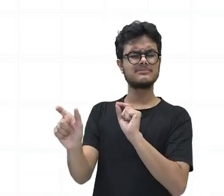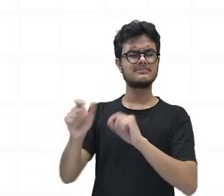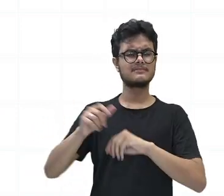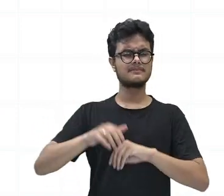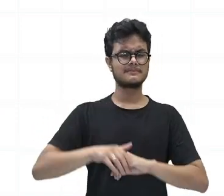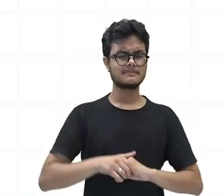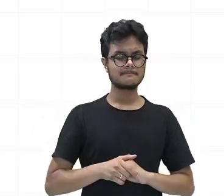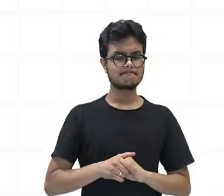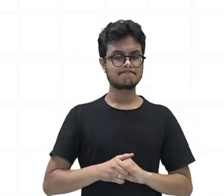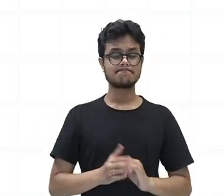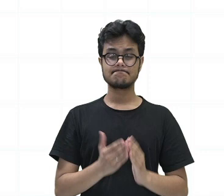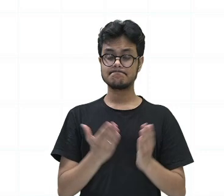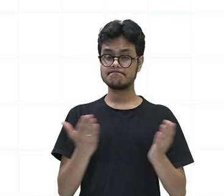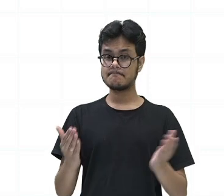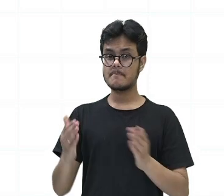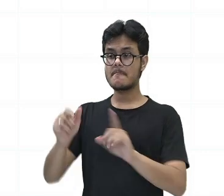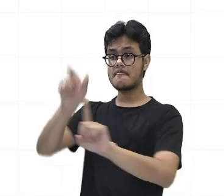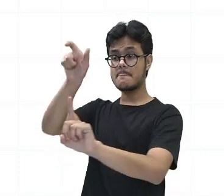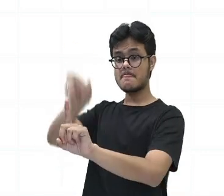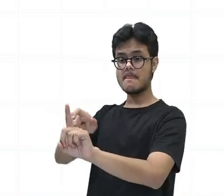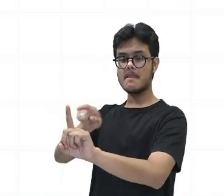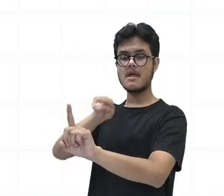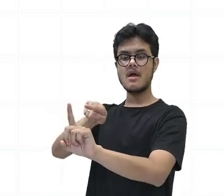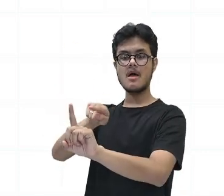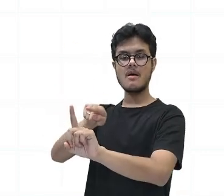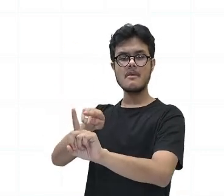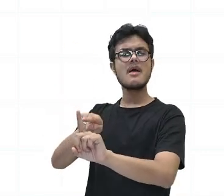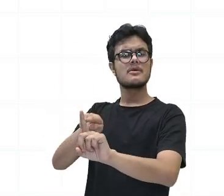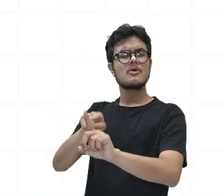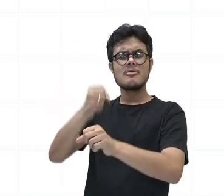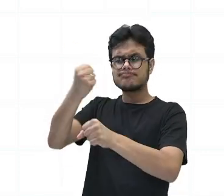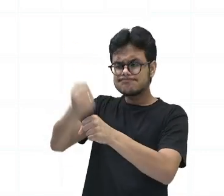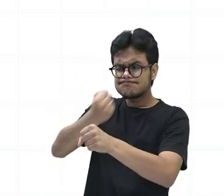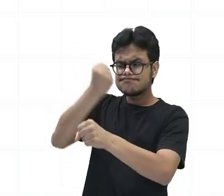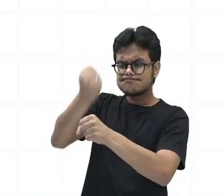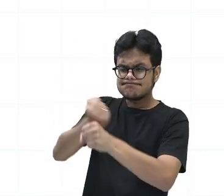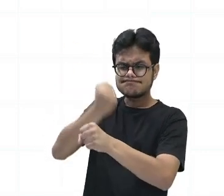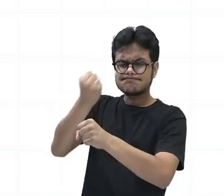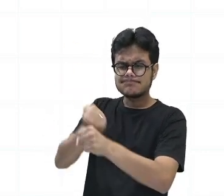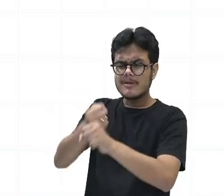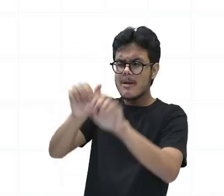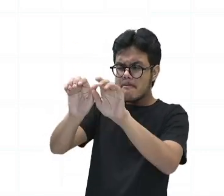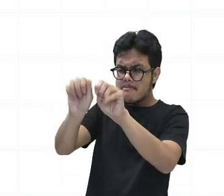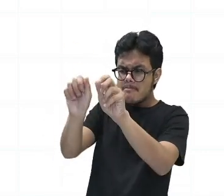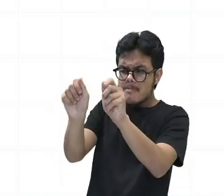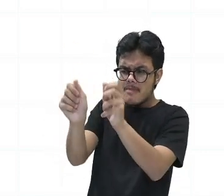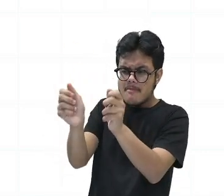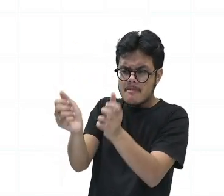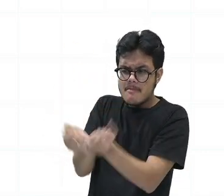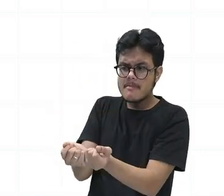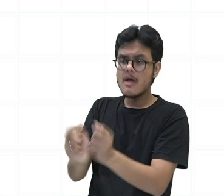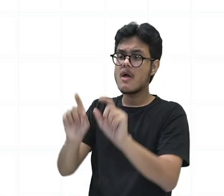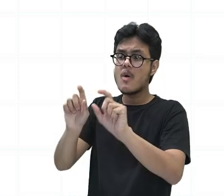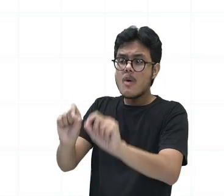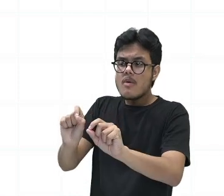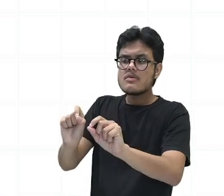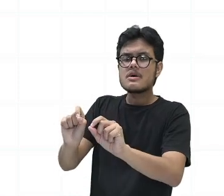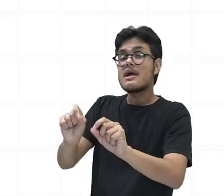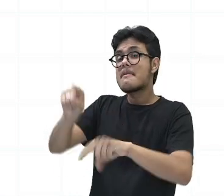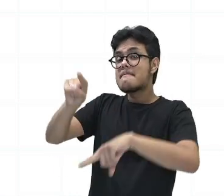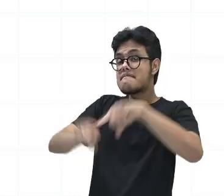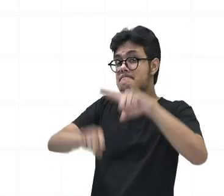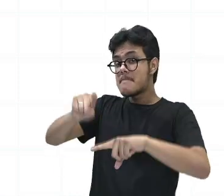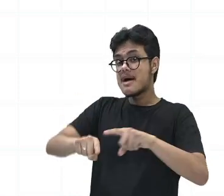é quem? O luthier. O que é o luthier? É a pessoa que inventa e constrói